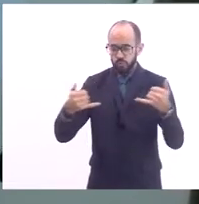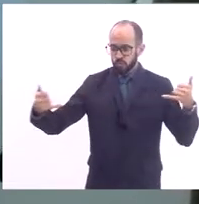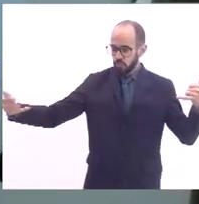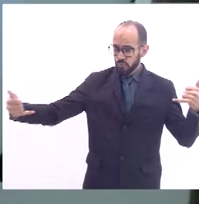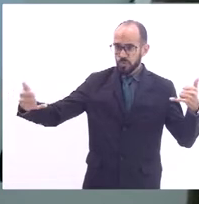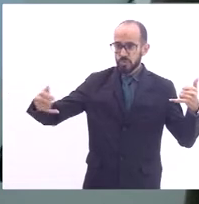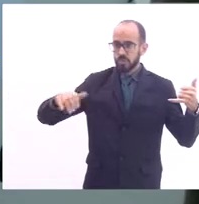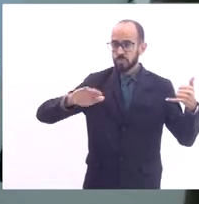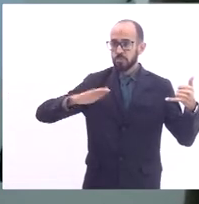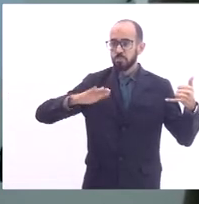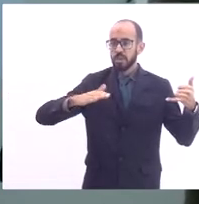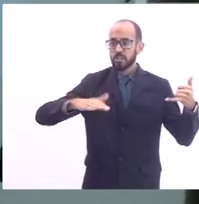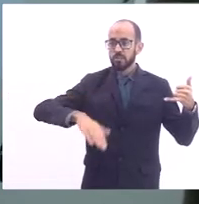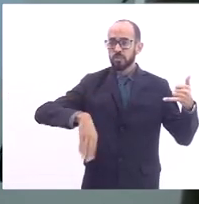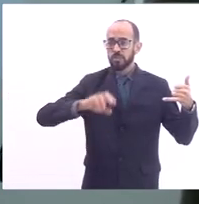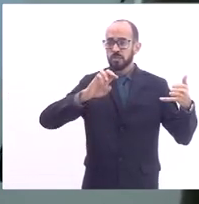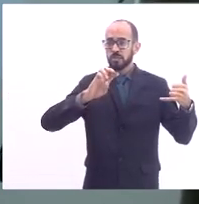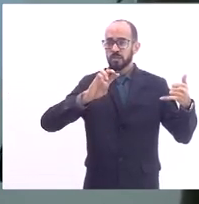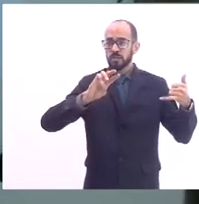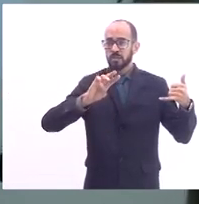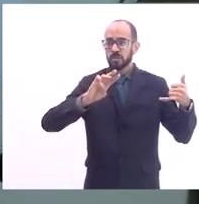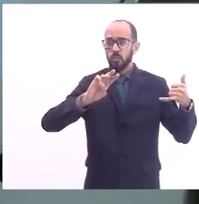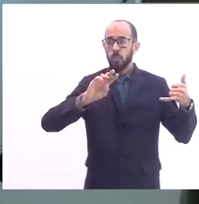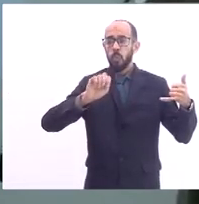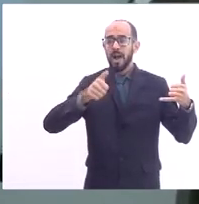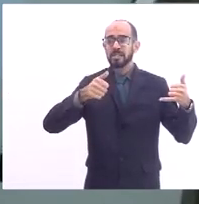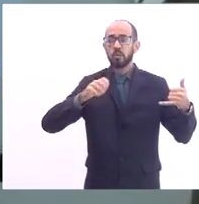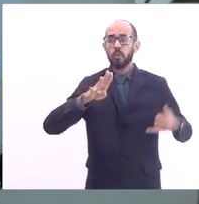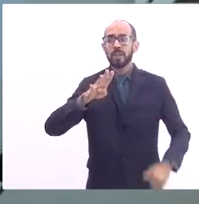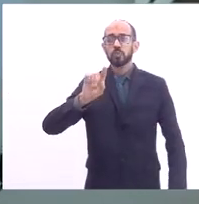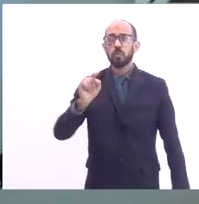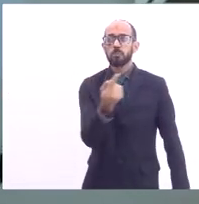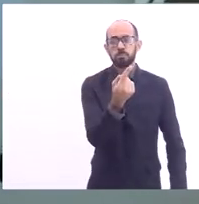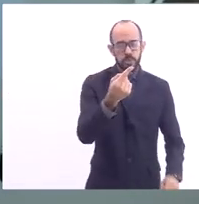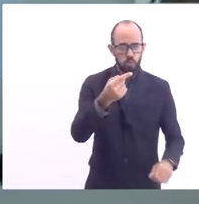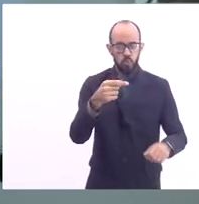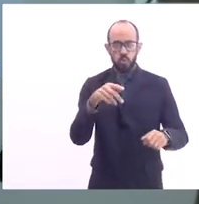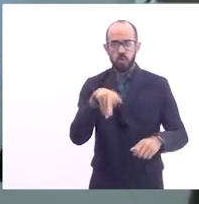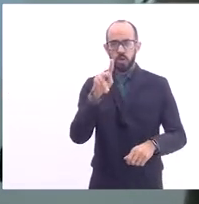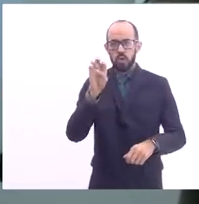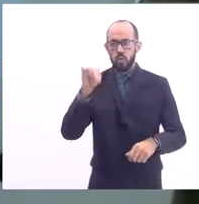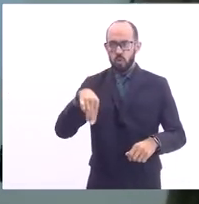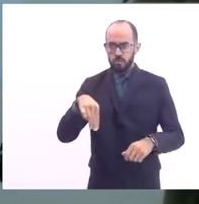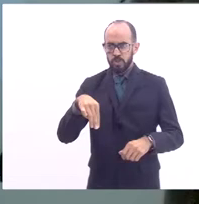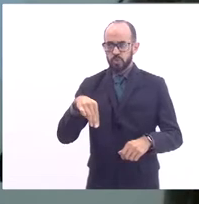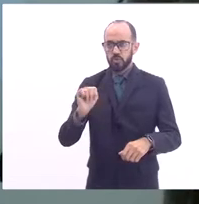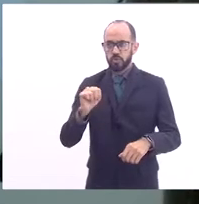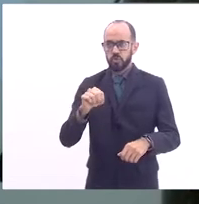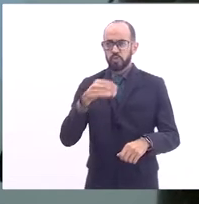de alta tensão, 38 mil quilômetros de rede de média tensão,